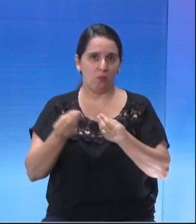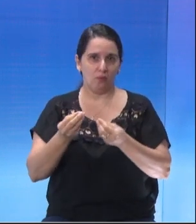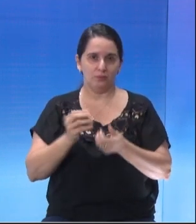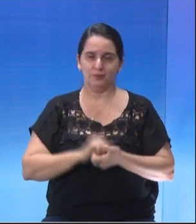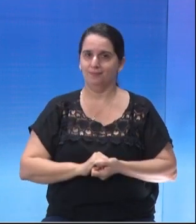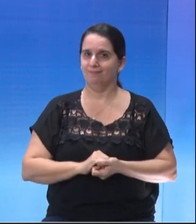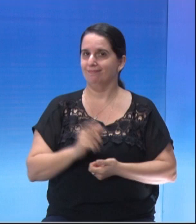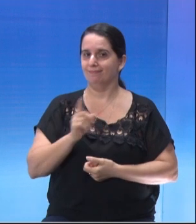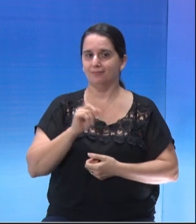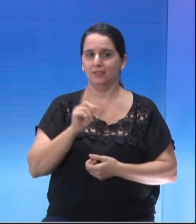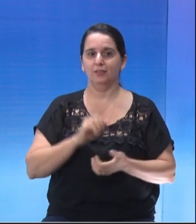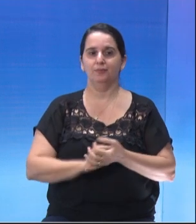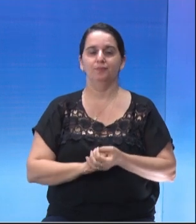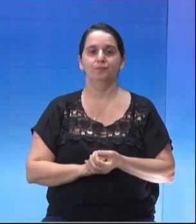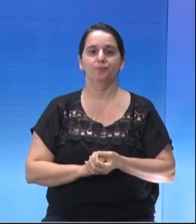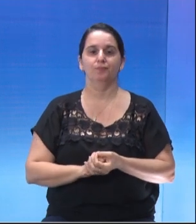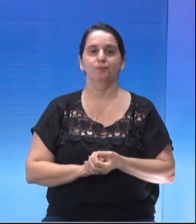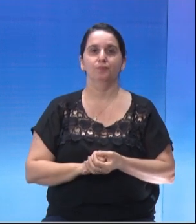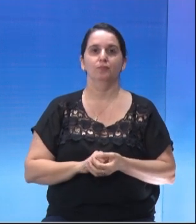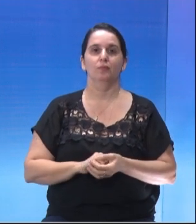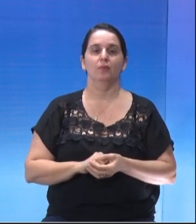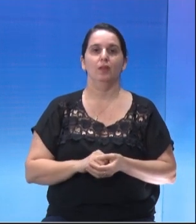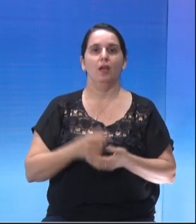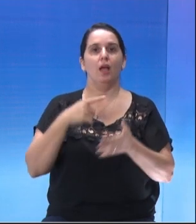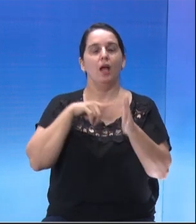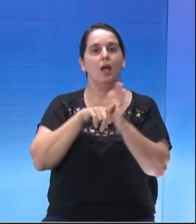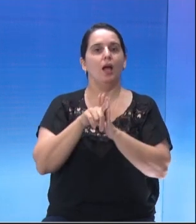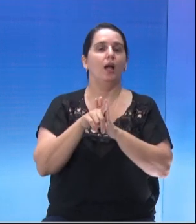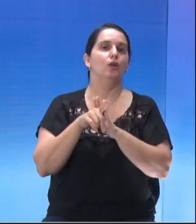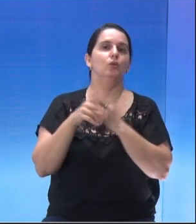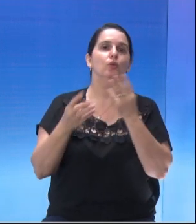a pergunta, como eu falei